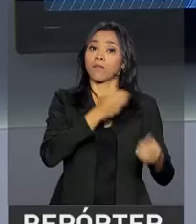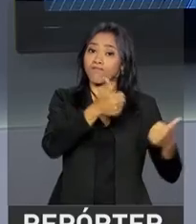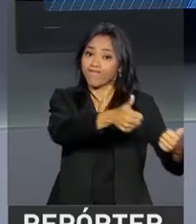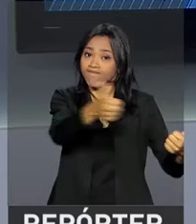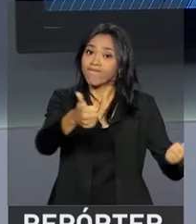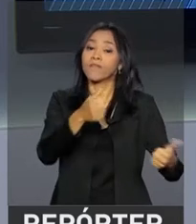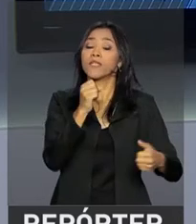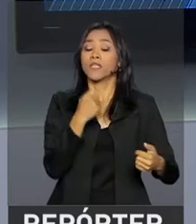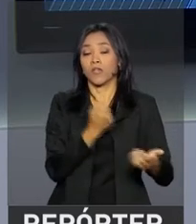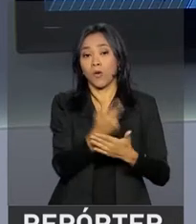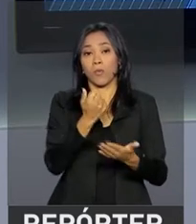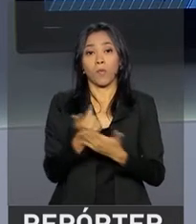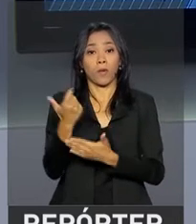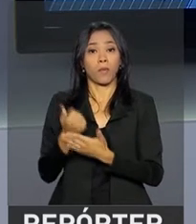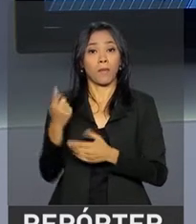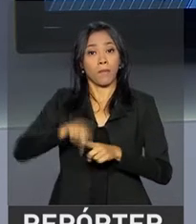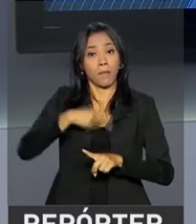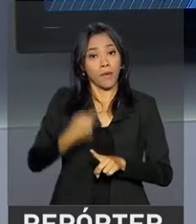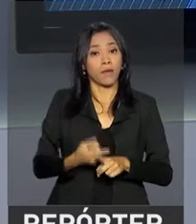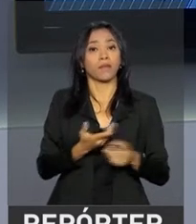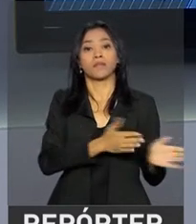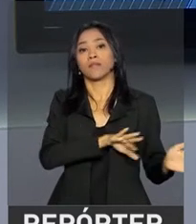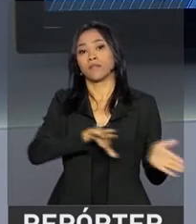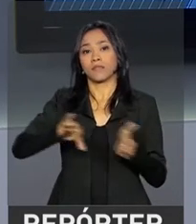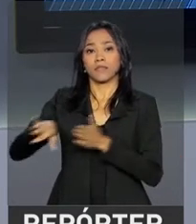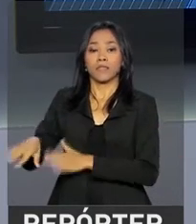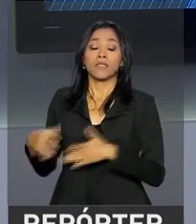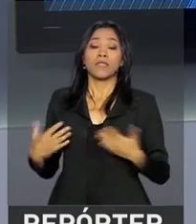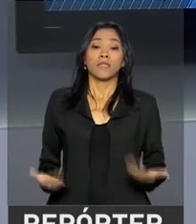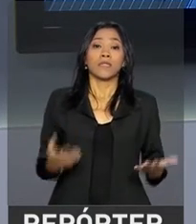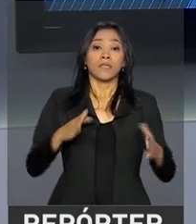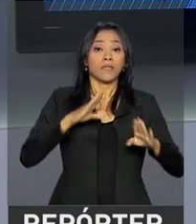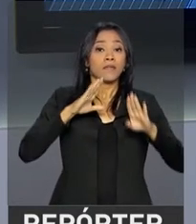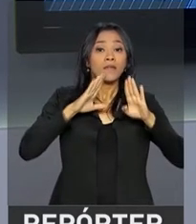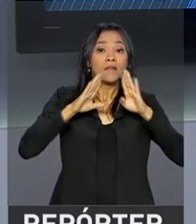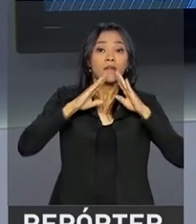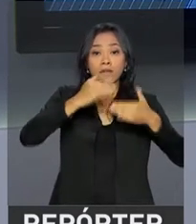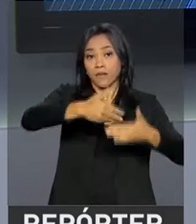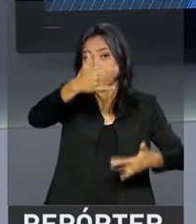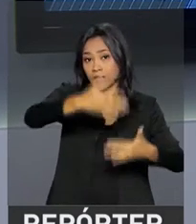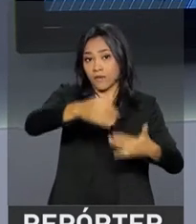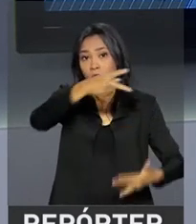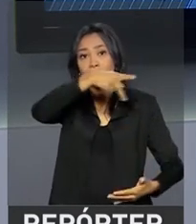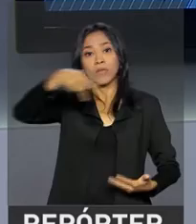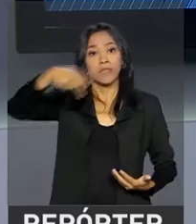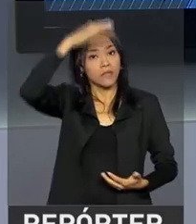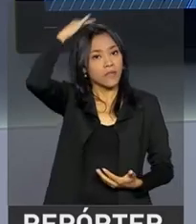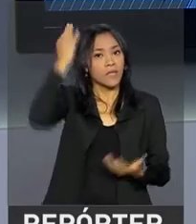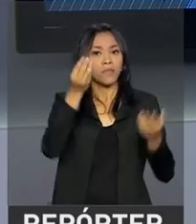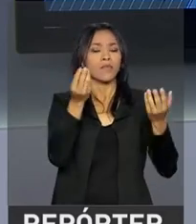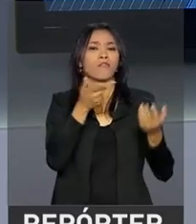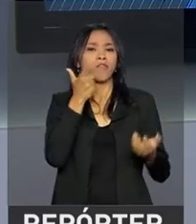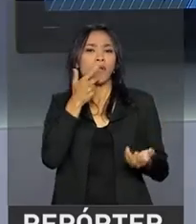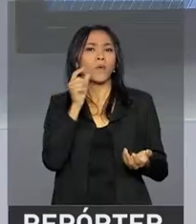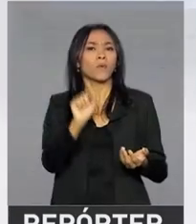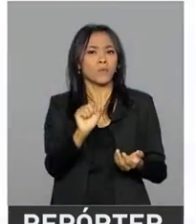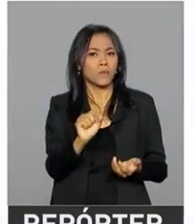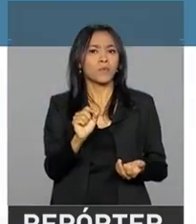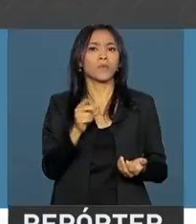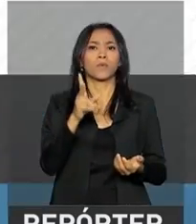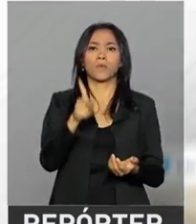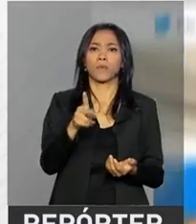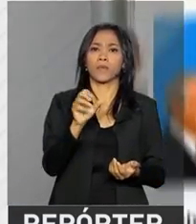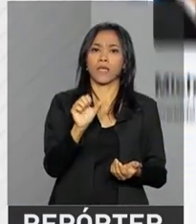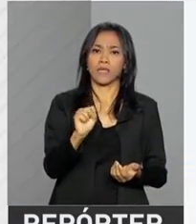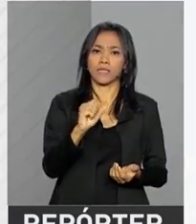mais. Pelas redes sociais, o presidente Michel Temer falou sobre o anúncio da verba de pré-custeio da safra. O